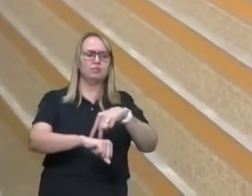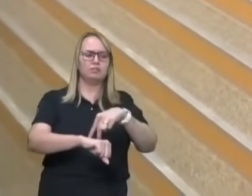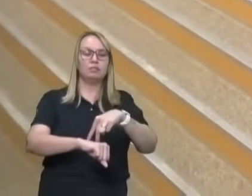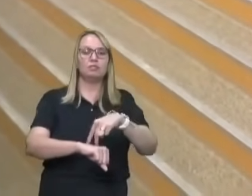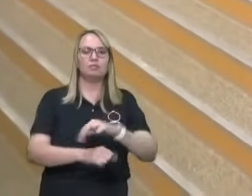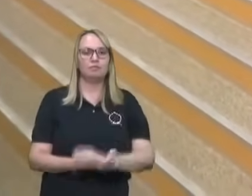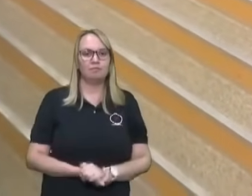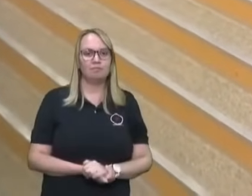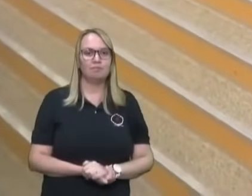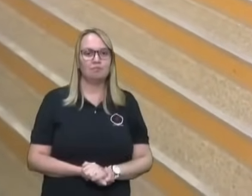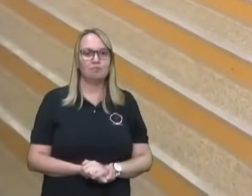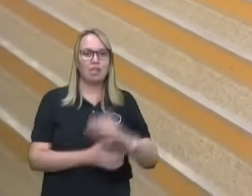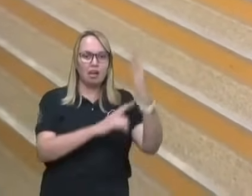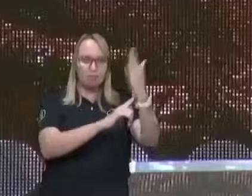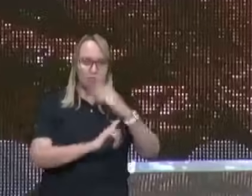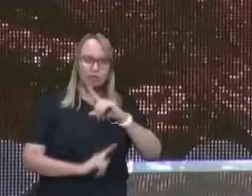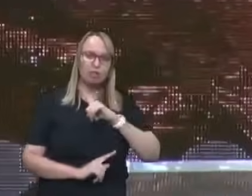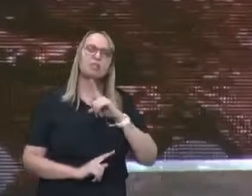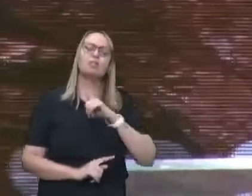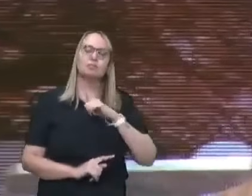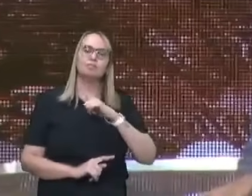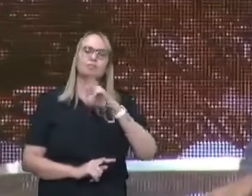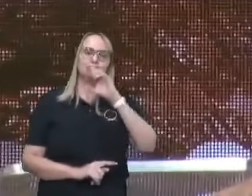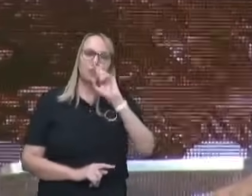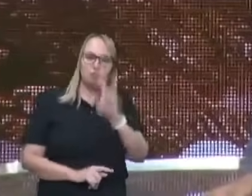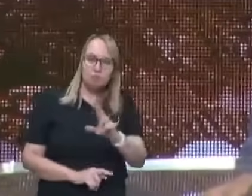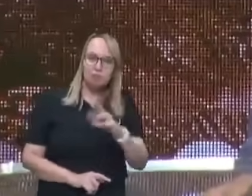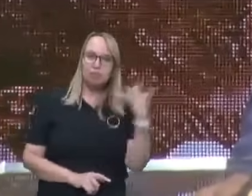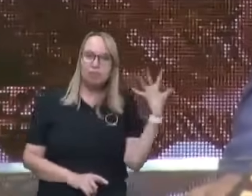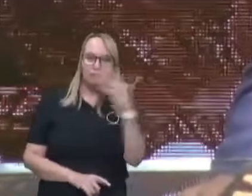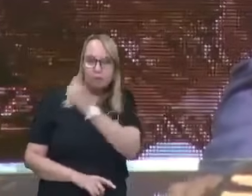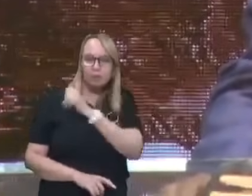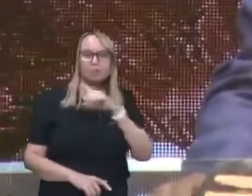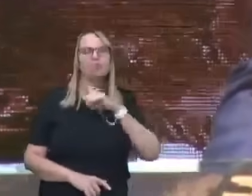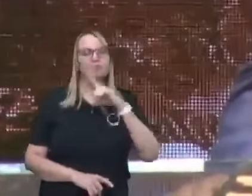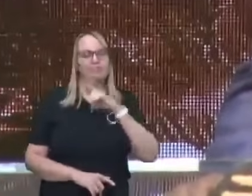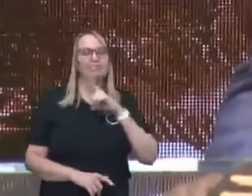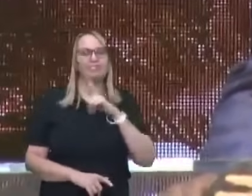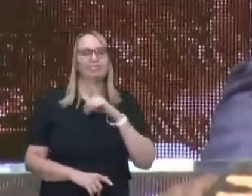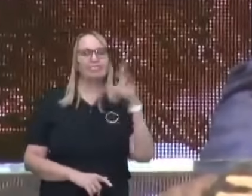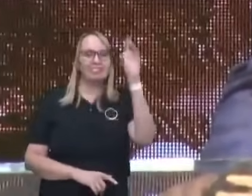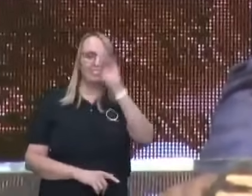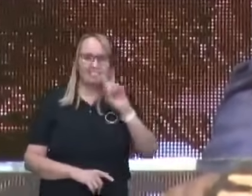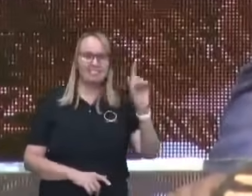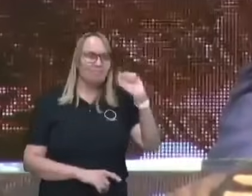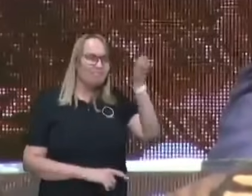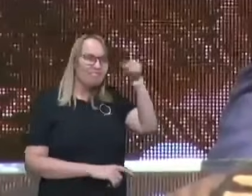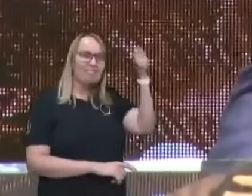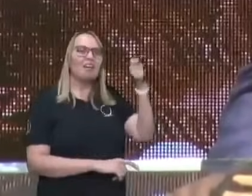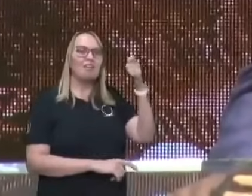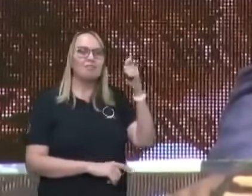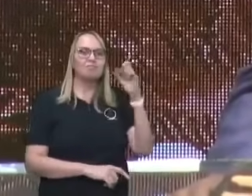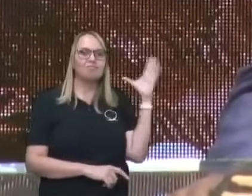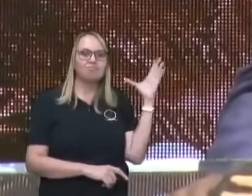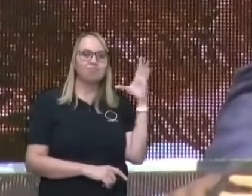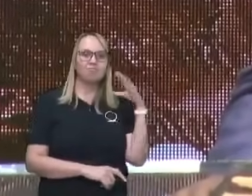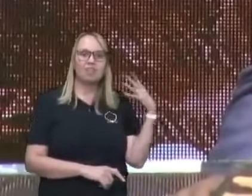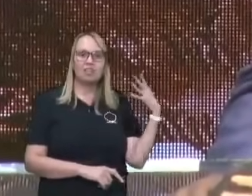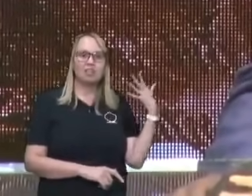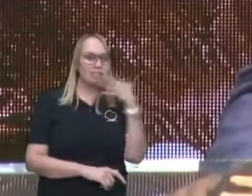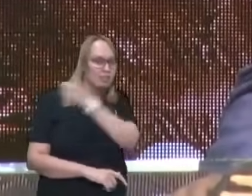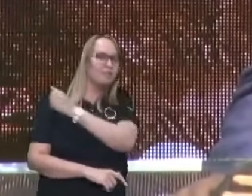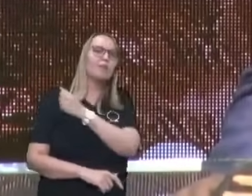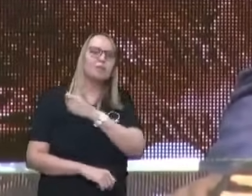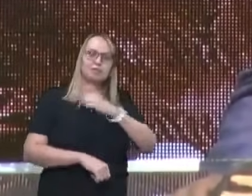O socorro vai chegar. A resposta vai vir. Ele é socorro bem presente na hora